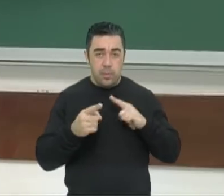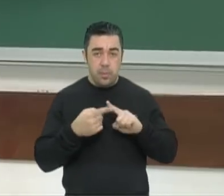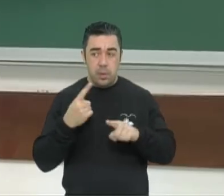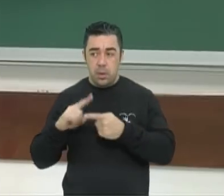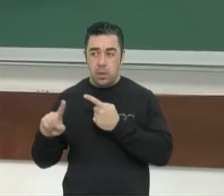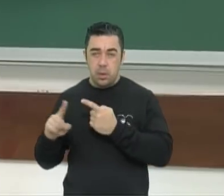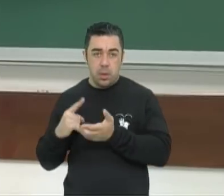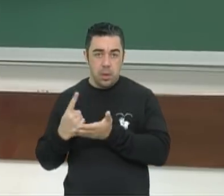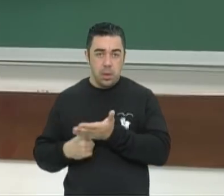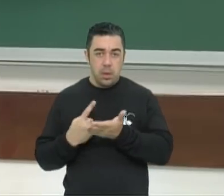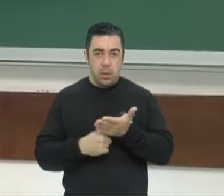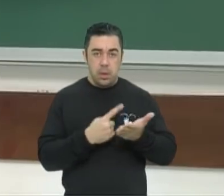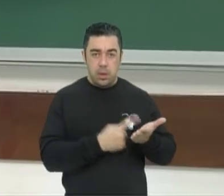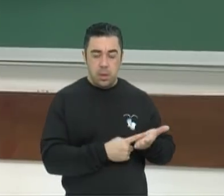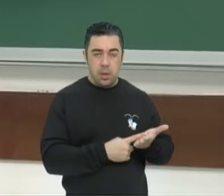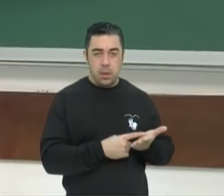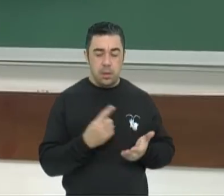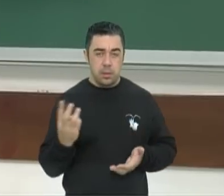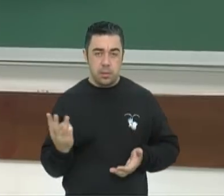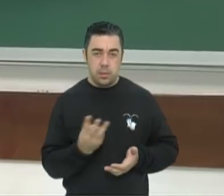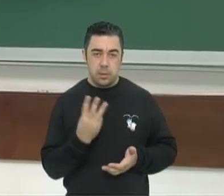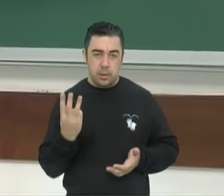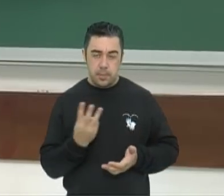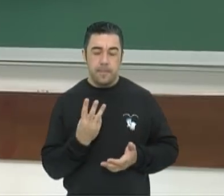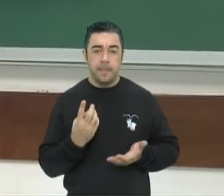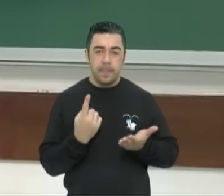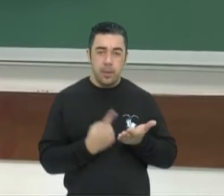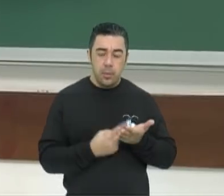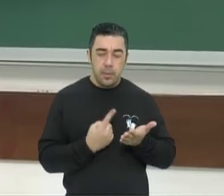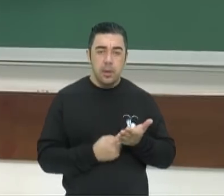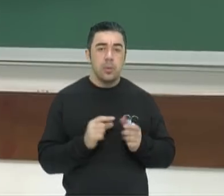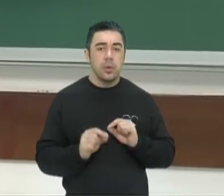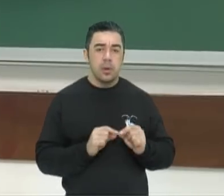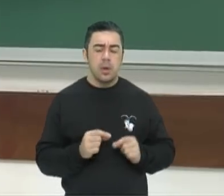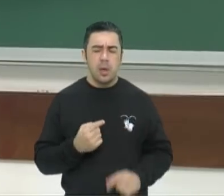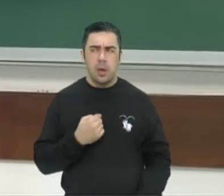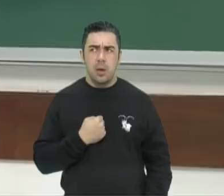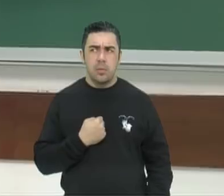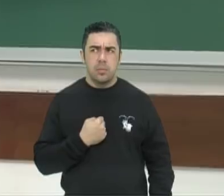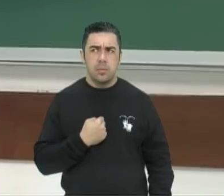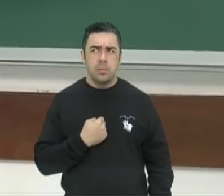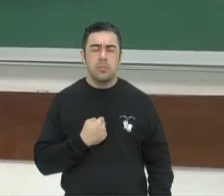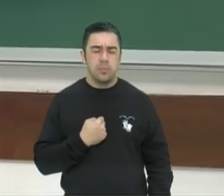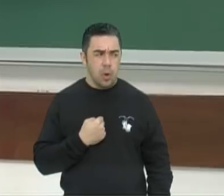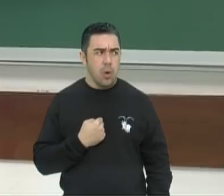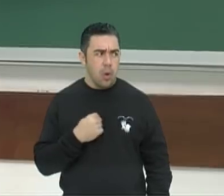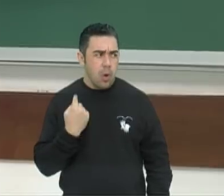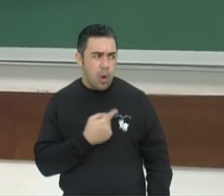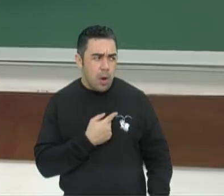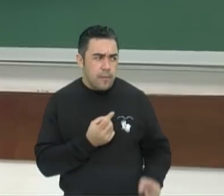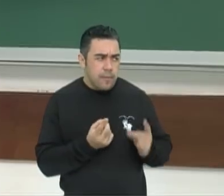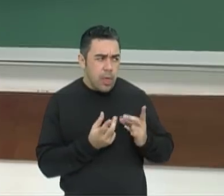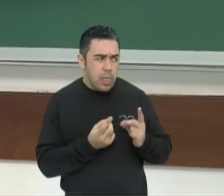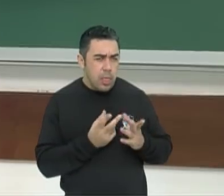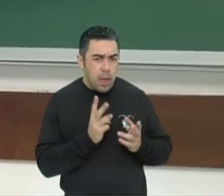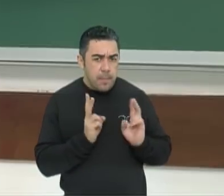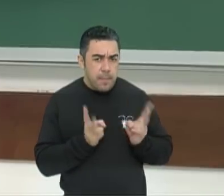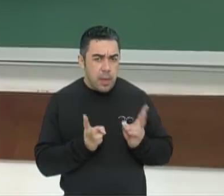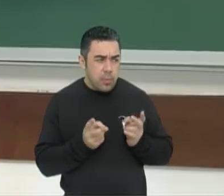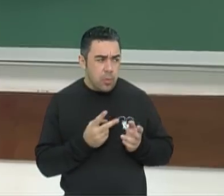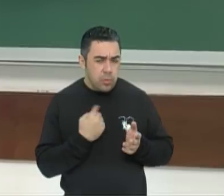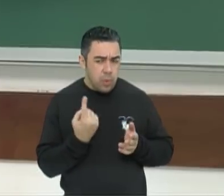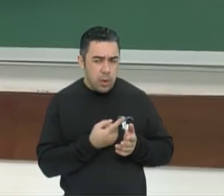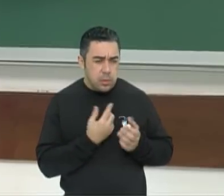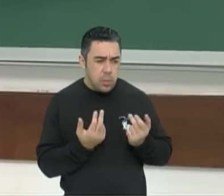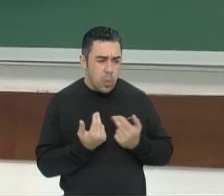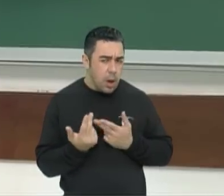3 exemplos aqui, essas 3 pessoas decidem falar assim, não, vamos vender o produto pelo mesmo preço,